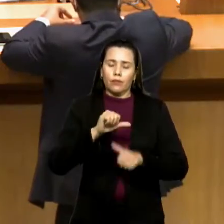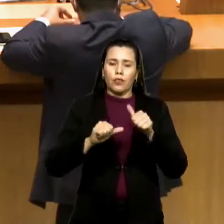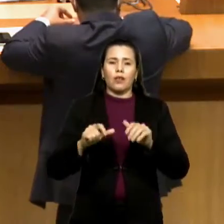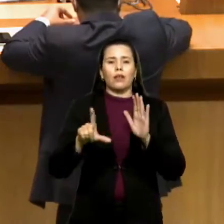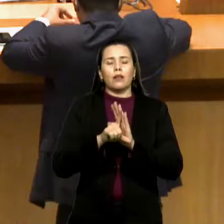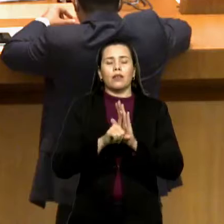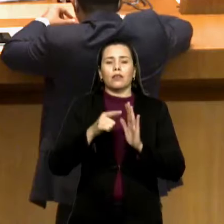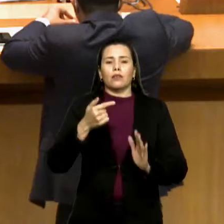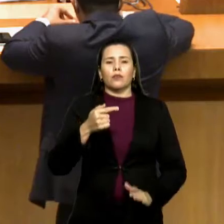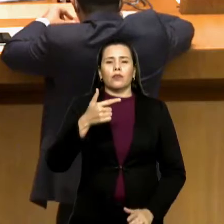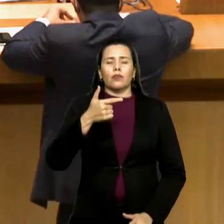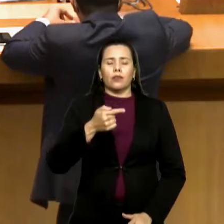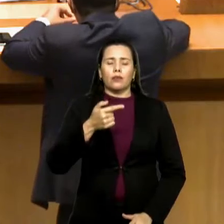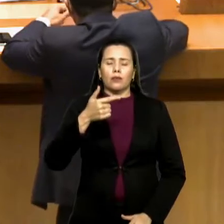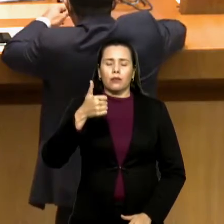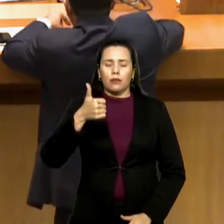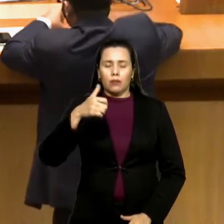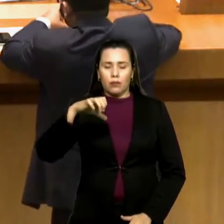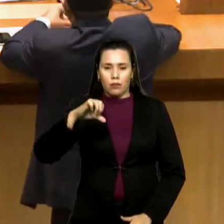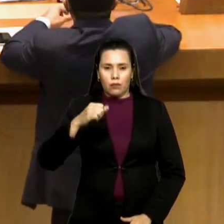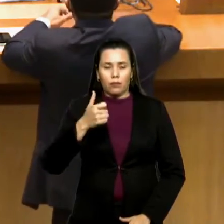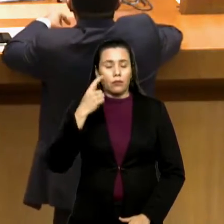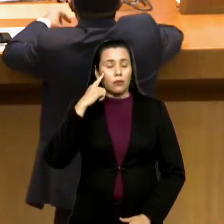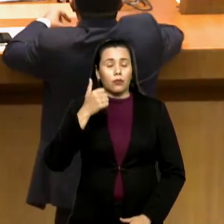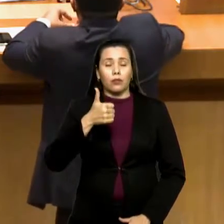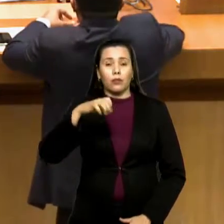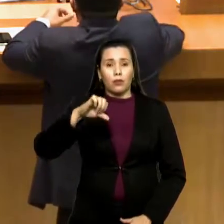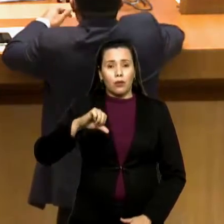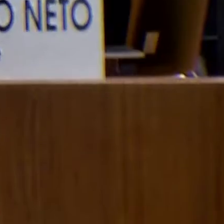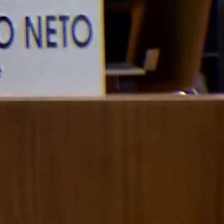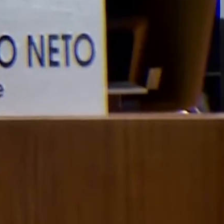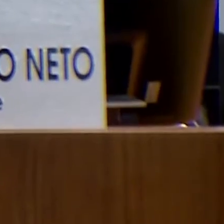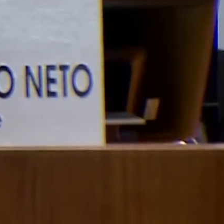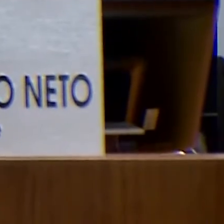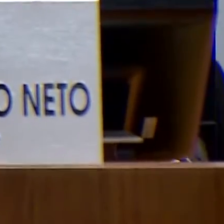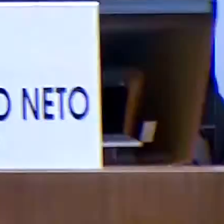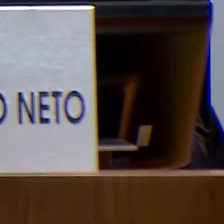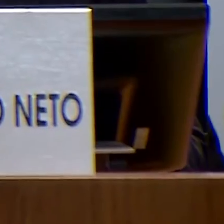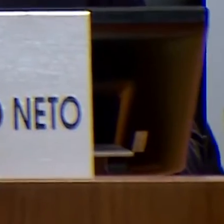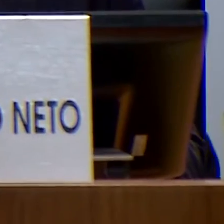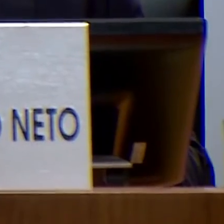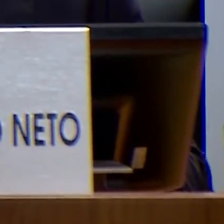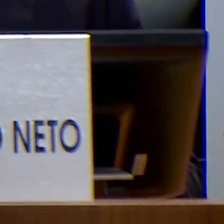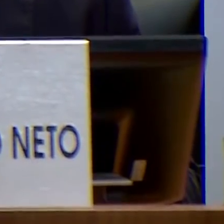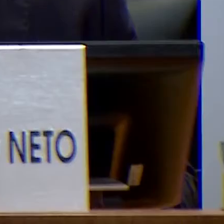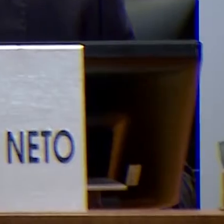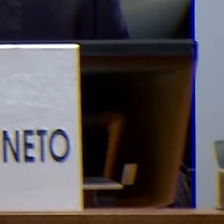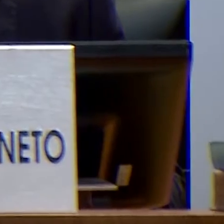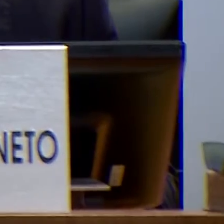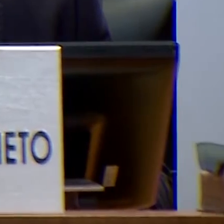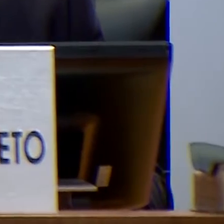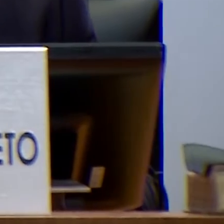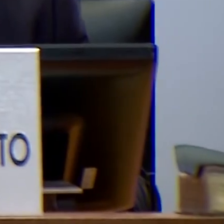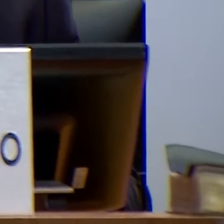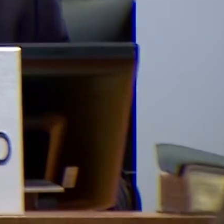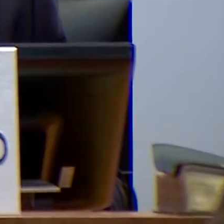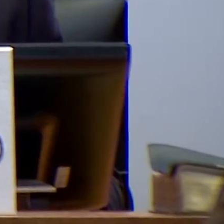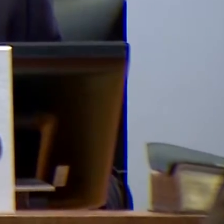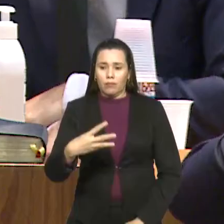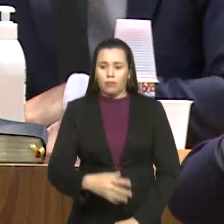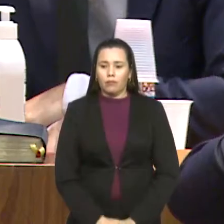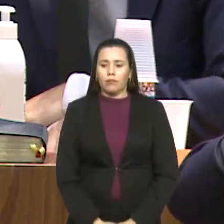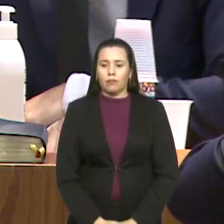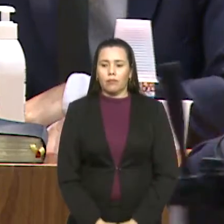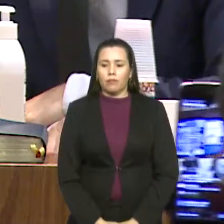sessão o presidente alcalino Neto fez um balanço das atividades do dia no plenário e destacou a aprovação do projeto de autoria do